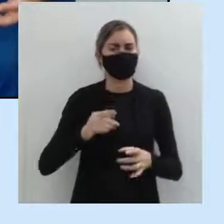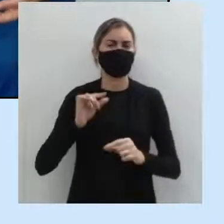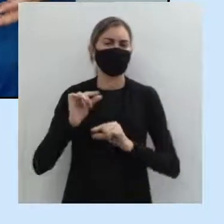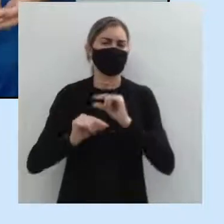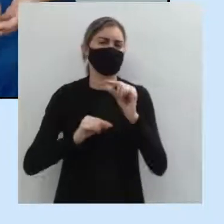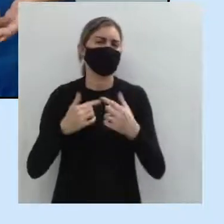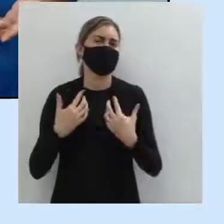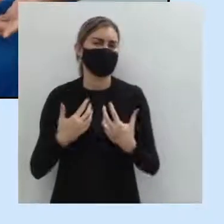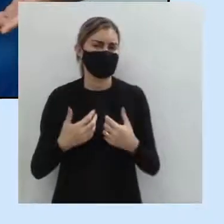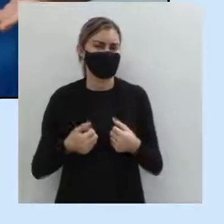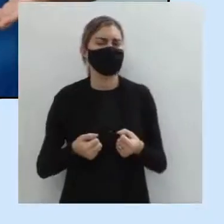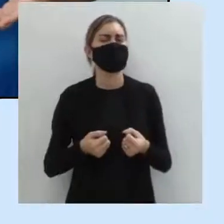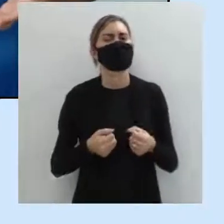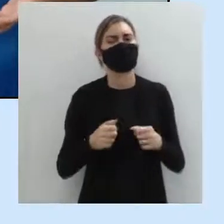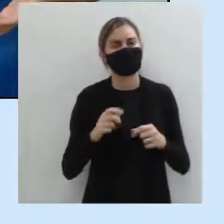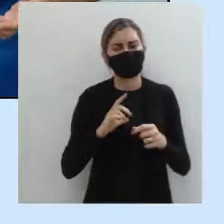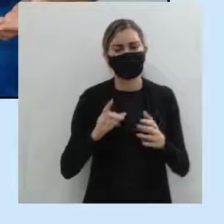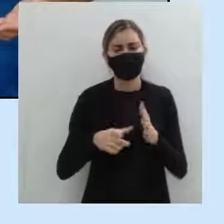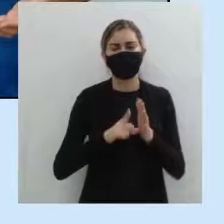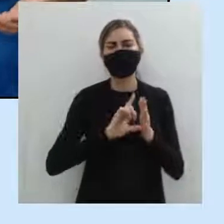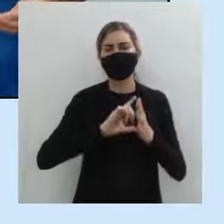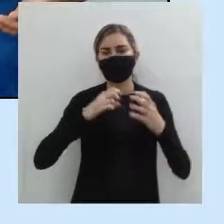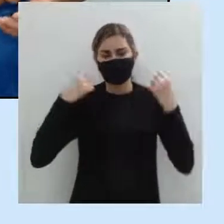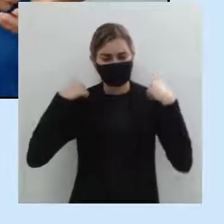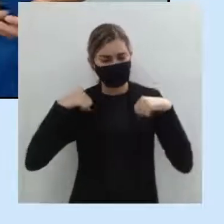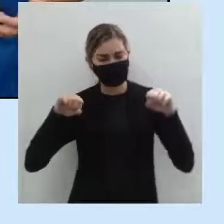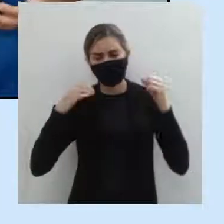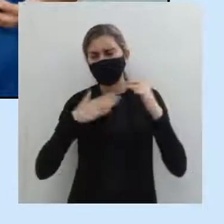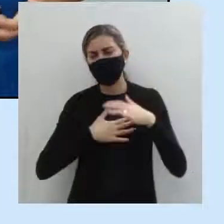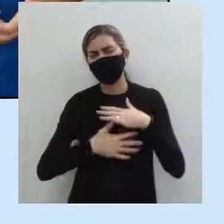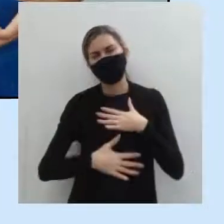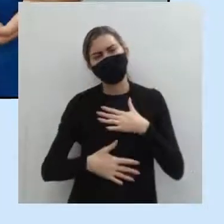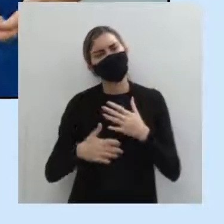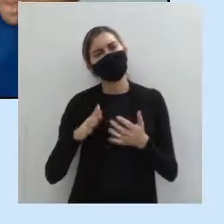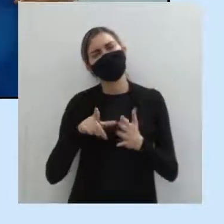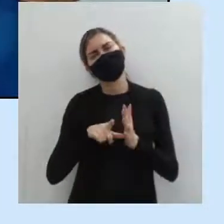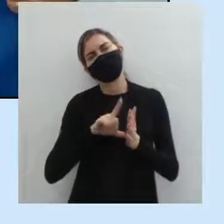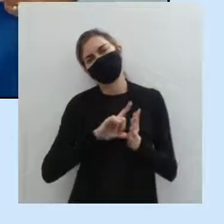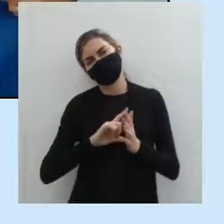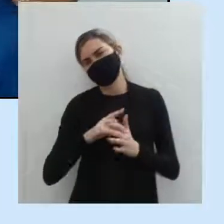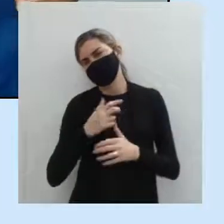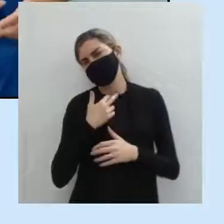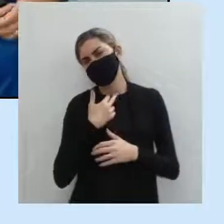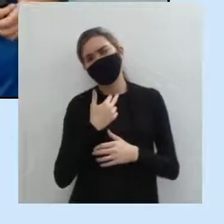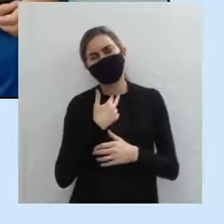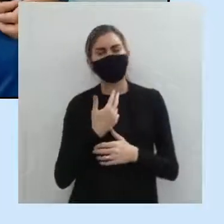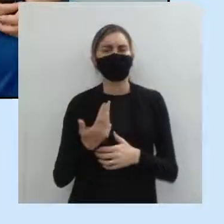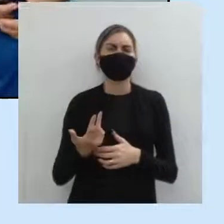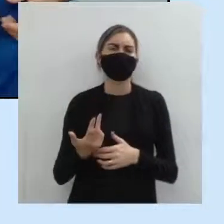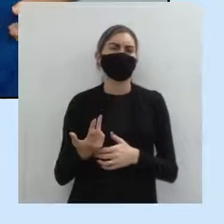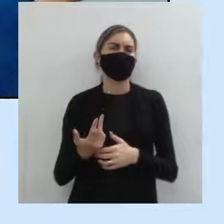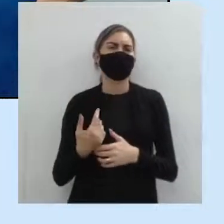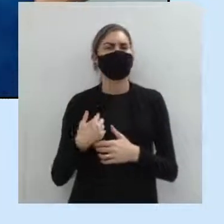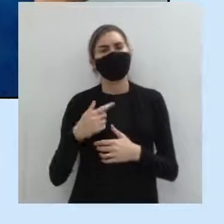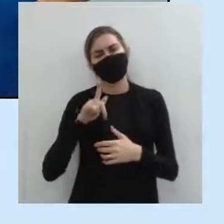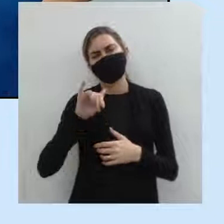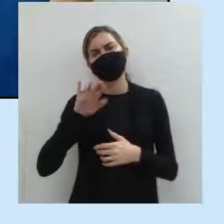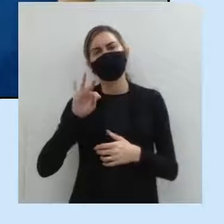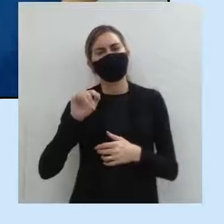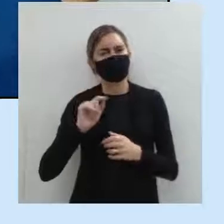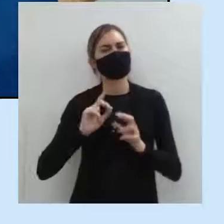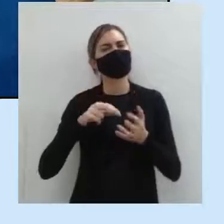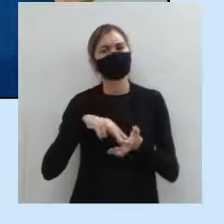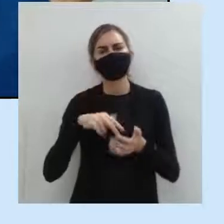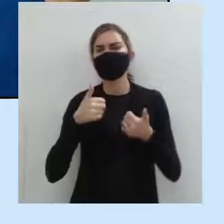pouco desgastado, porque já teve um preparo físico bem intenso antes. Então a gente não pode descartar que a ginástica está bem